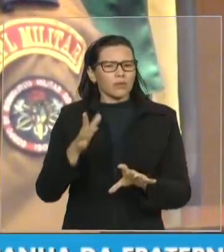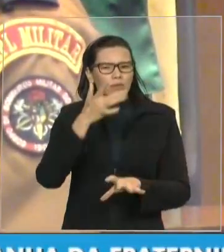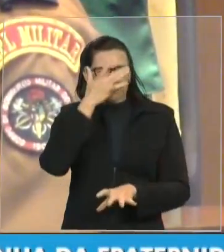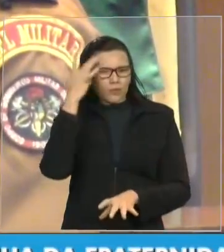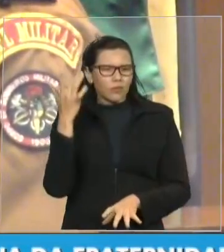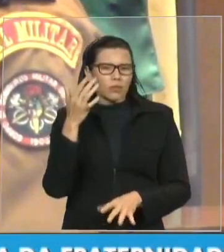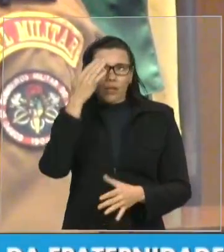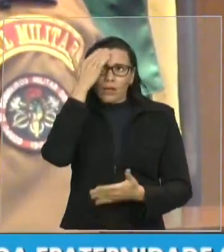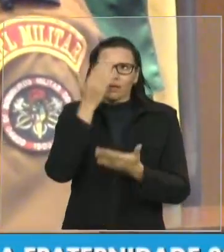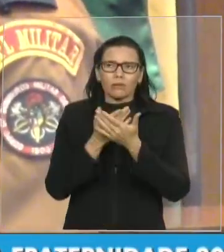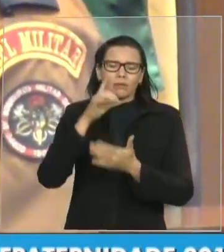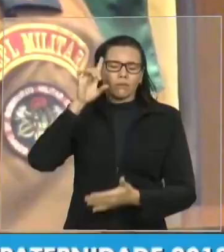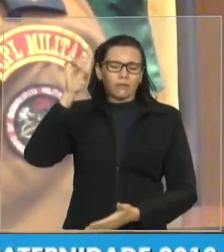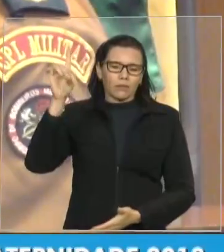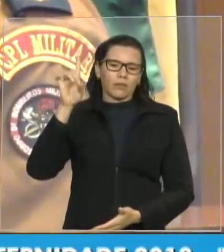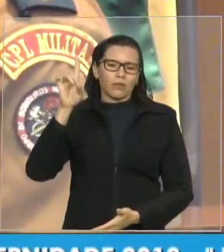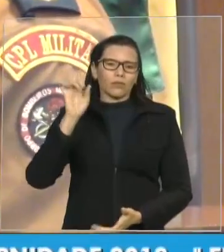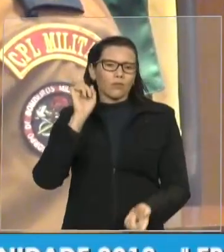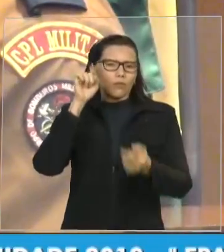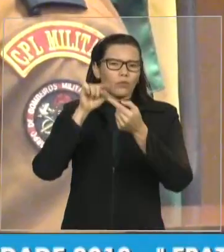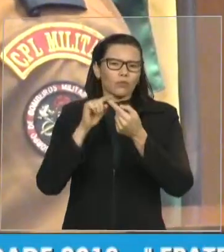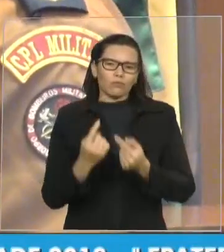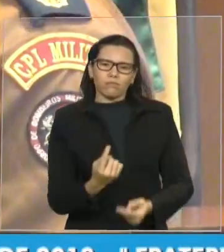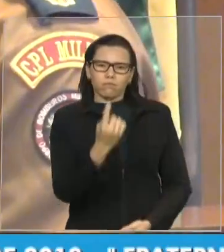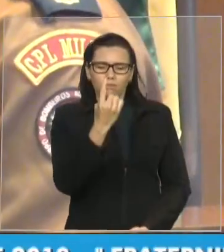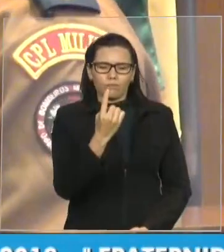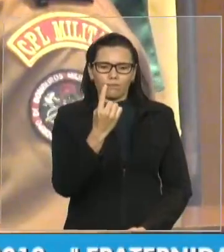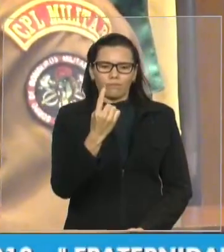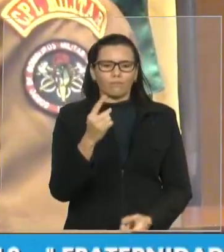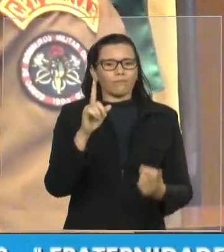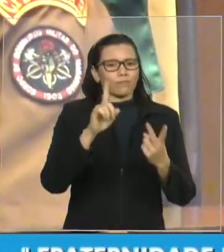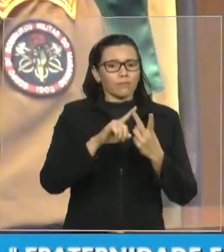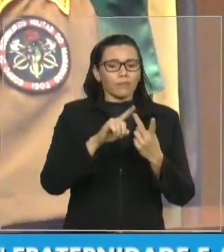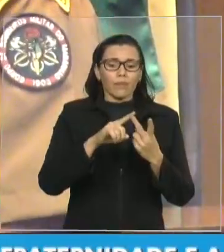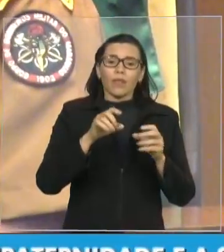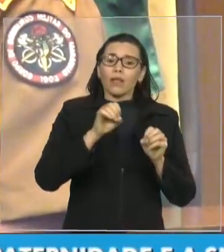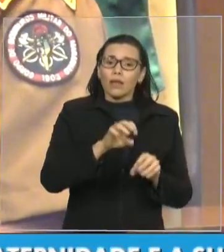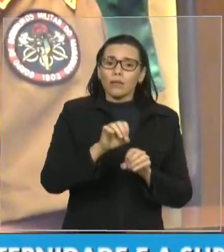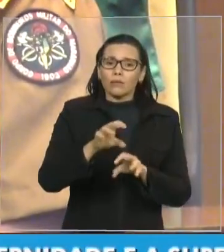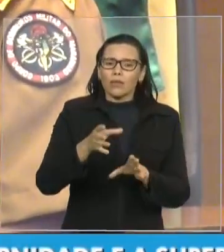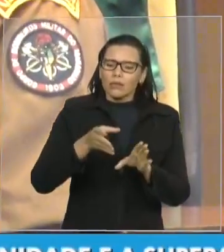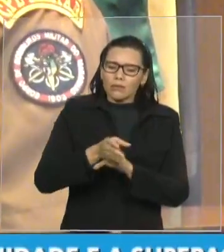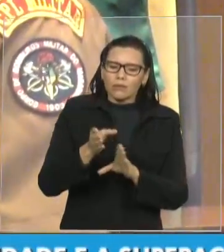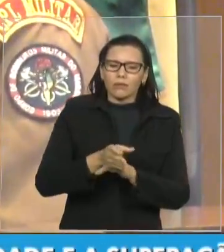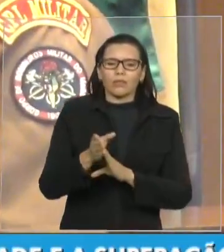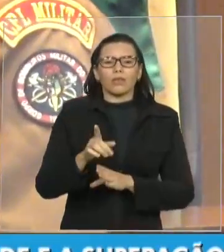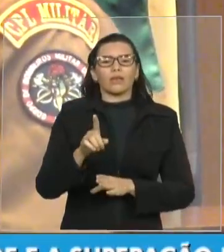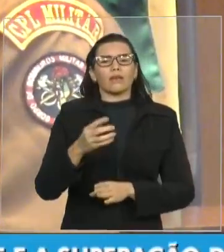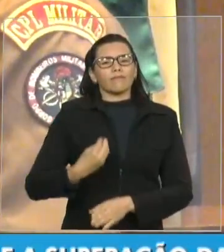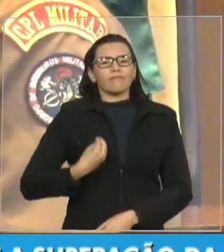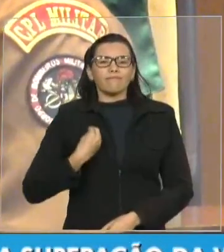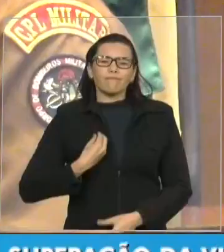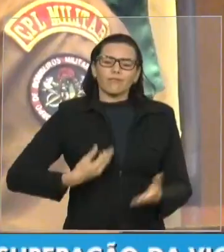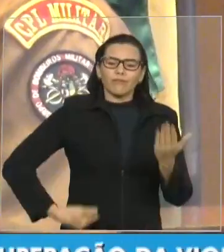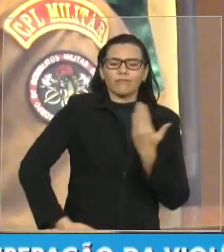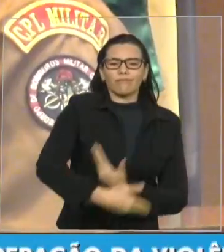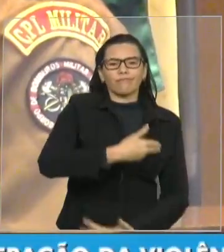comum. Educar para a vida em fraternidade a partir da justiça e do